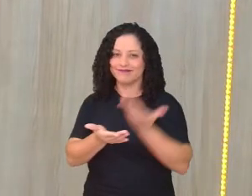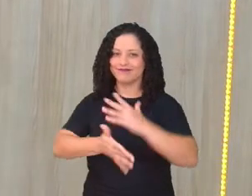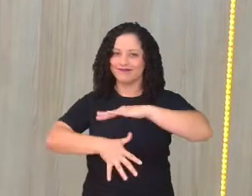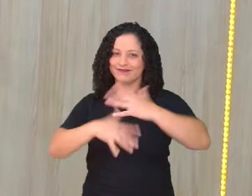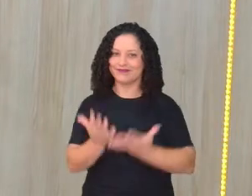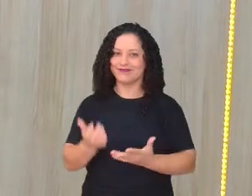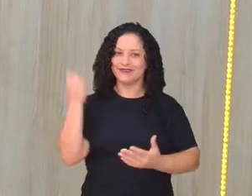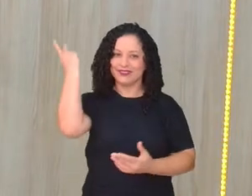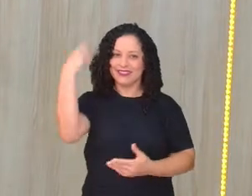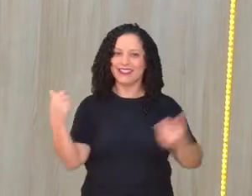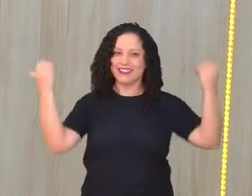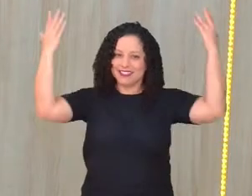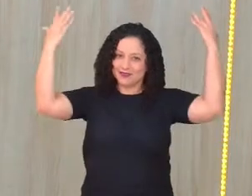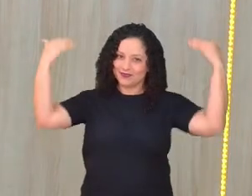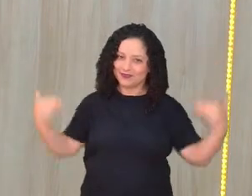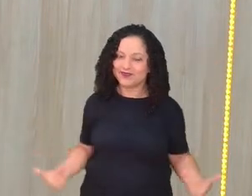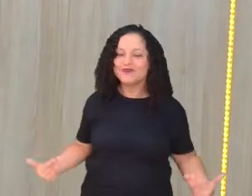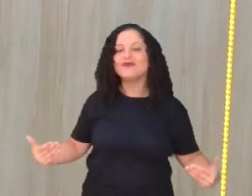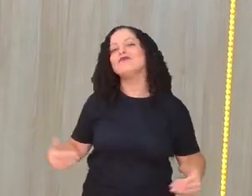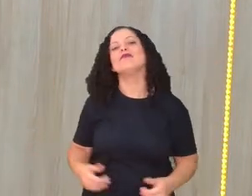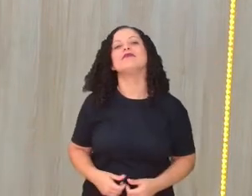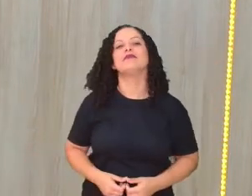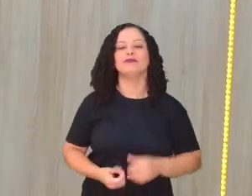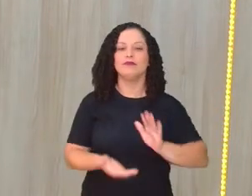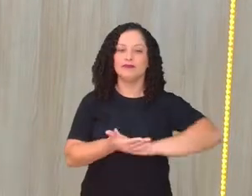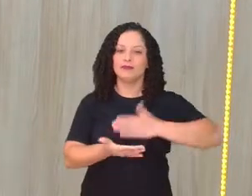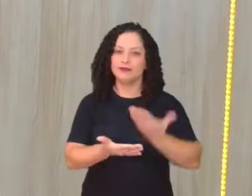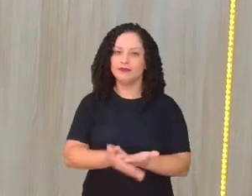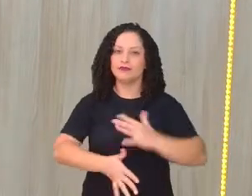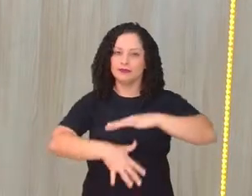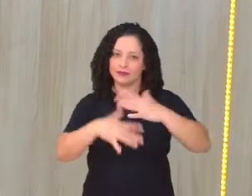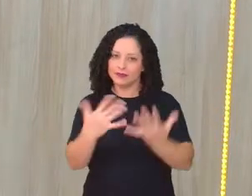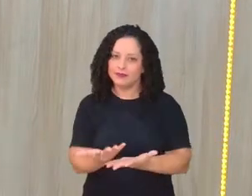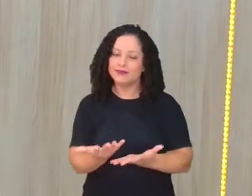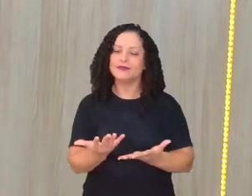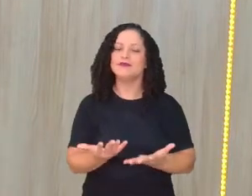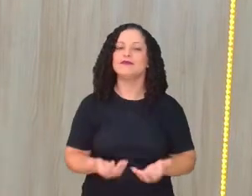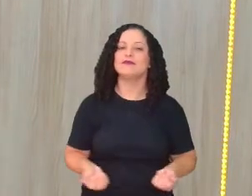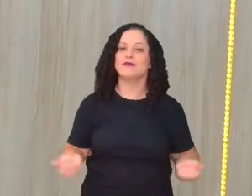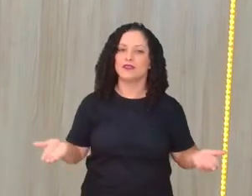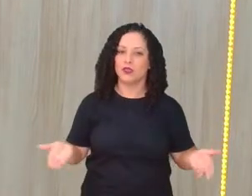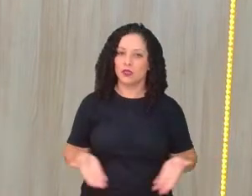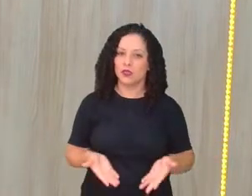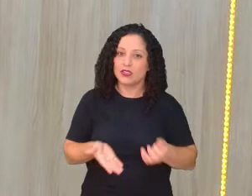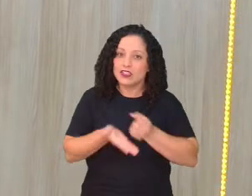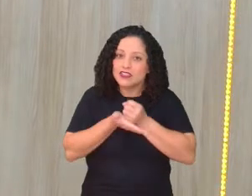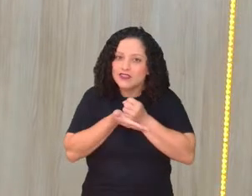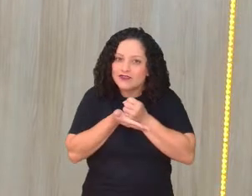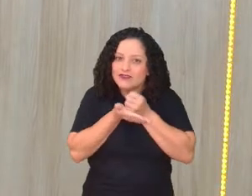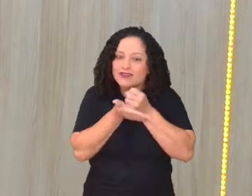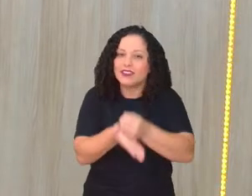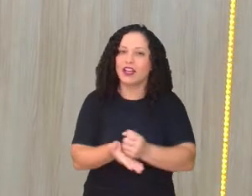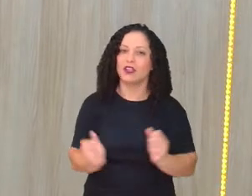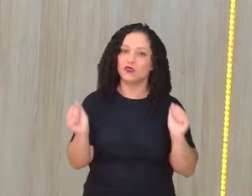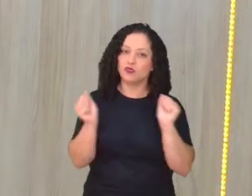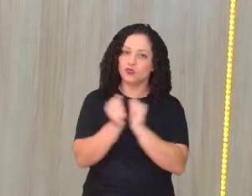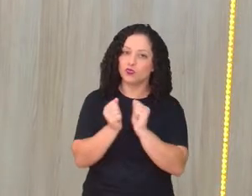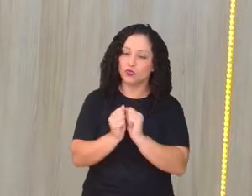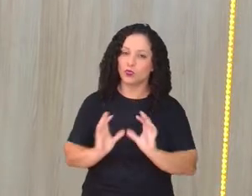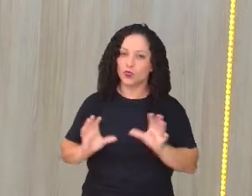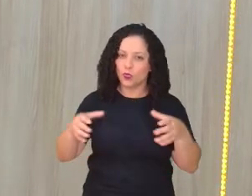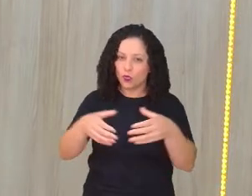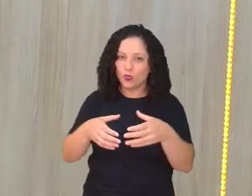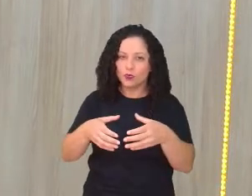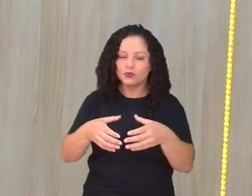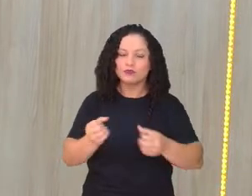Késia, olha ela aqui no cantinho. Késia, nossa intérprete de Libras, nos ajuda junto com toda a equipe de intérprete de